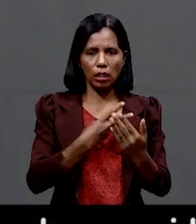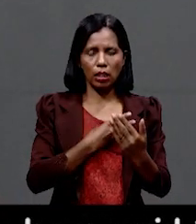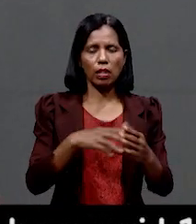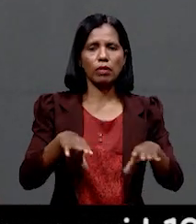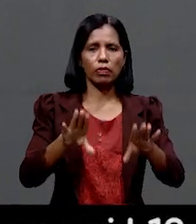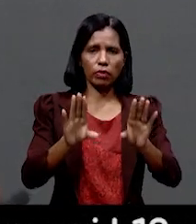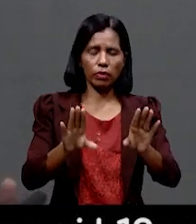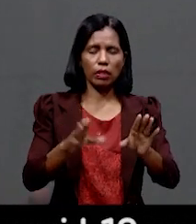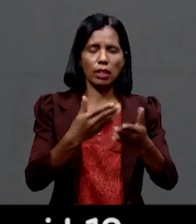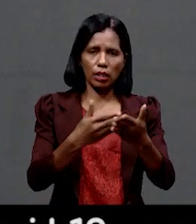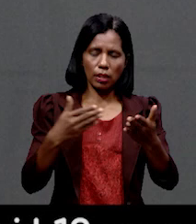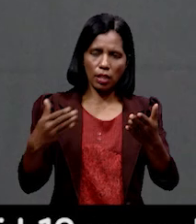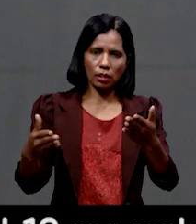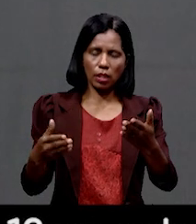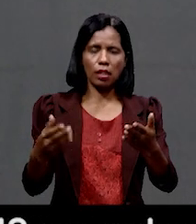sino